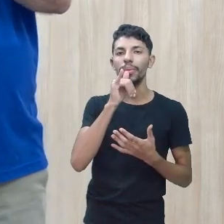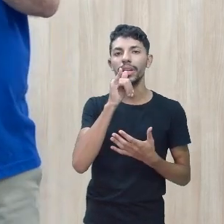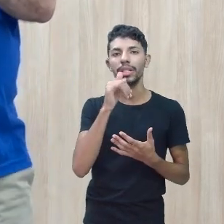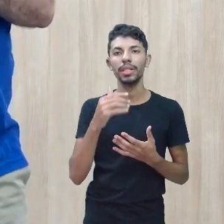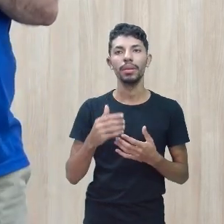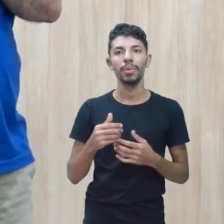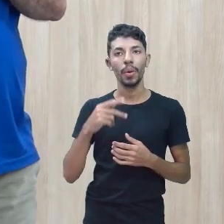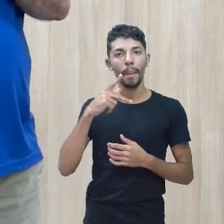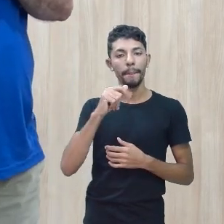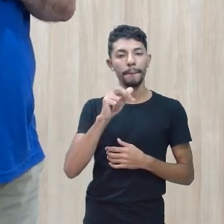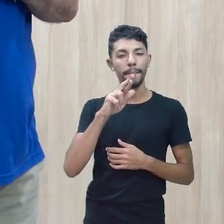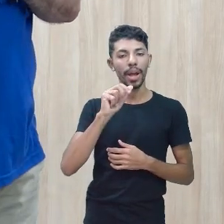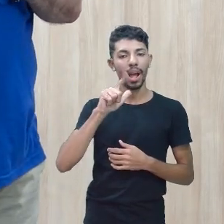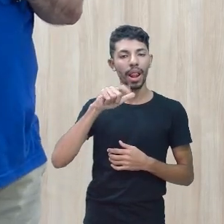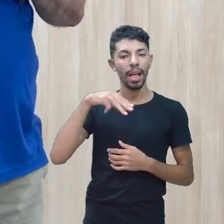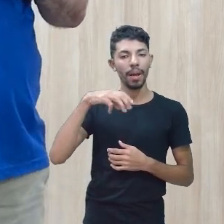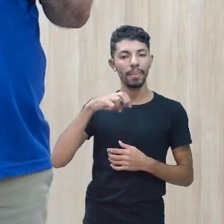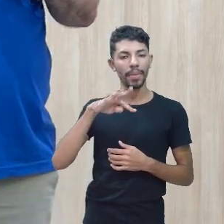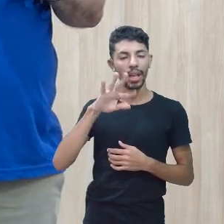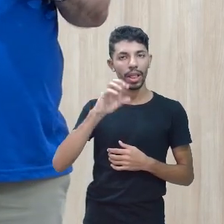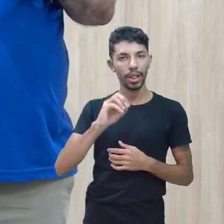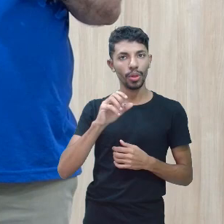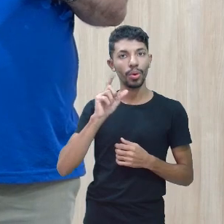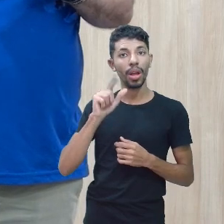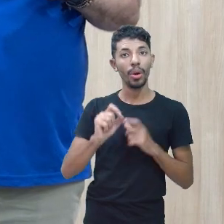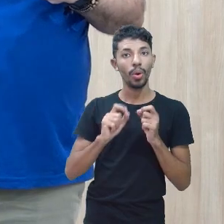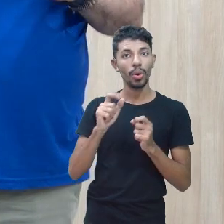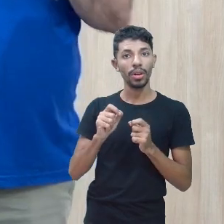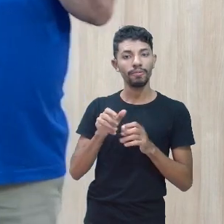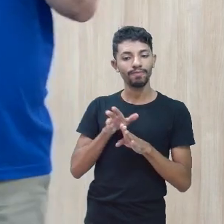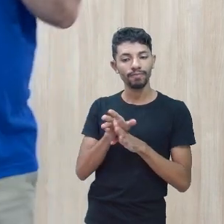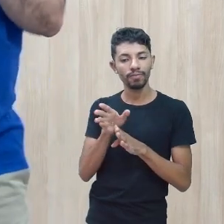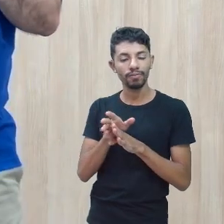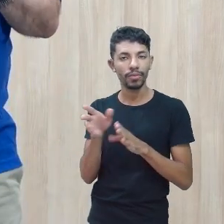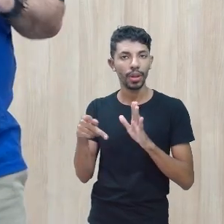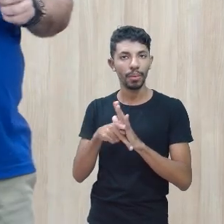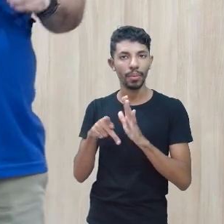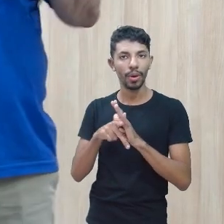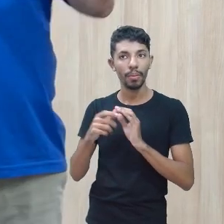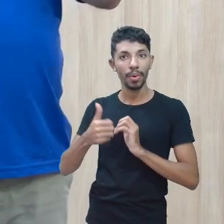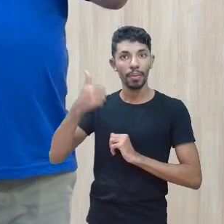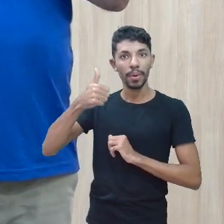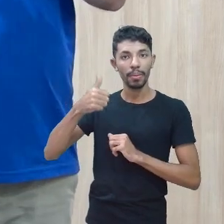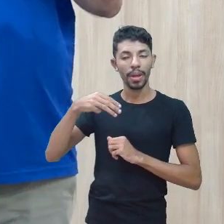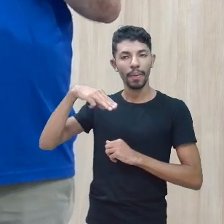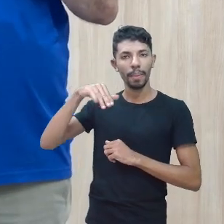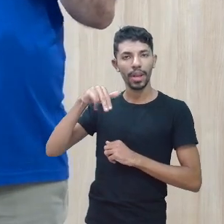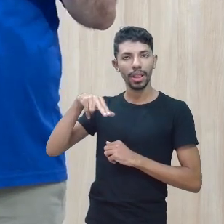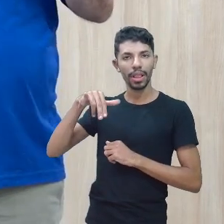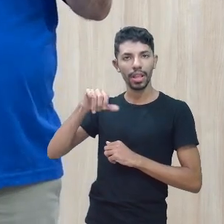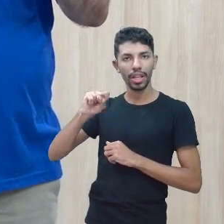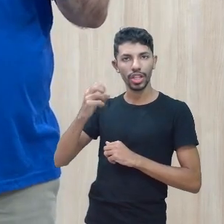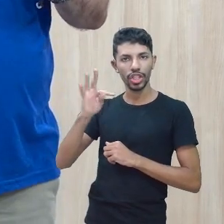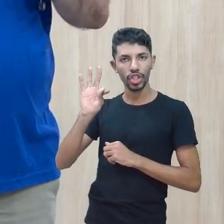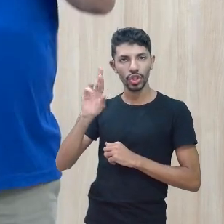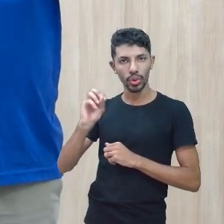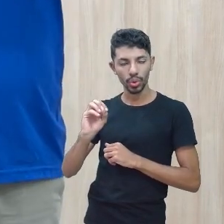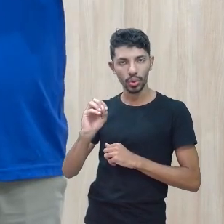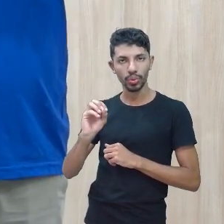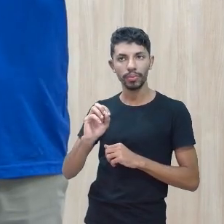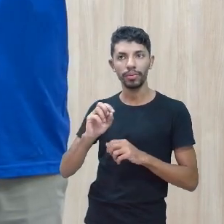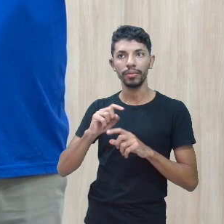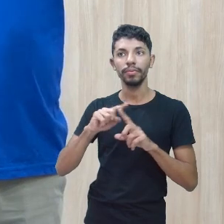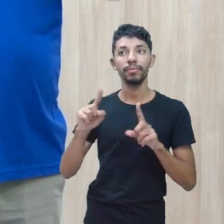guiados pelo primeiro-ministro, que é o chefe do parlamento. E no caso da Inglaterra, a gente tem uma monarquia parlamentarista